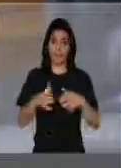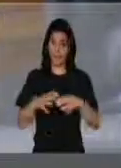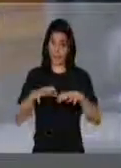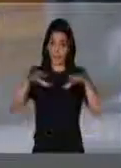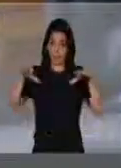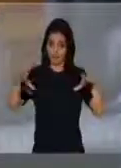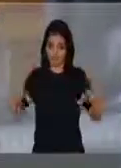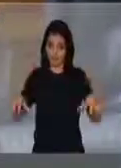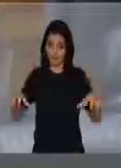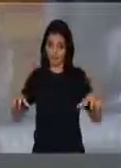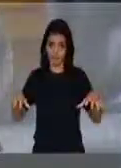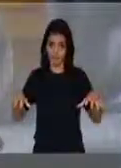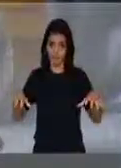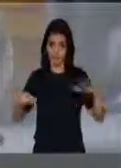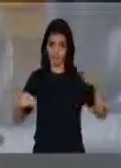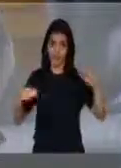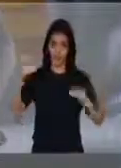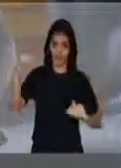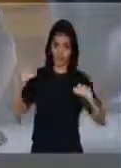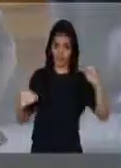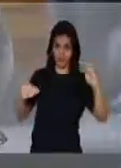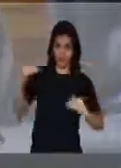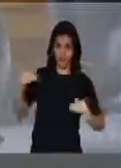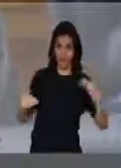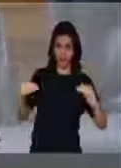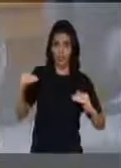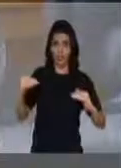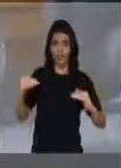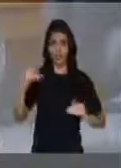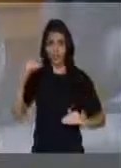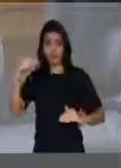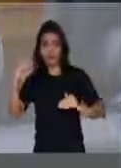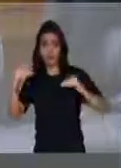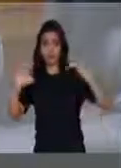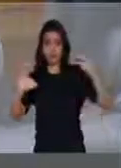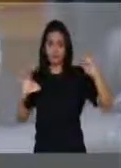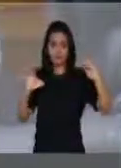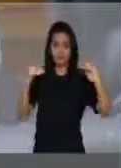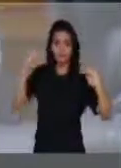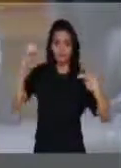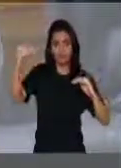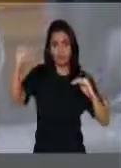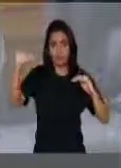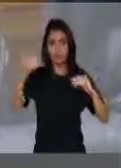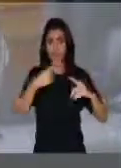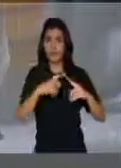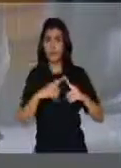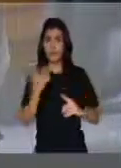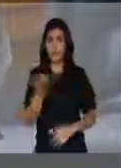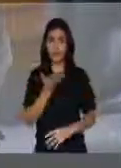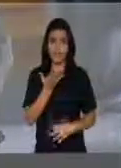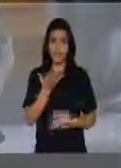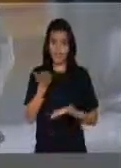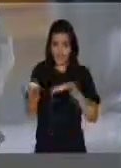de faixas, um caráter mais progressivo, para que, com essa tentativa de tratar